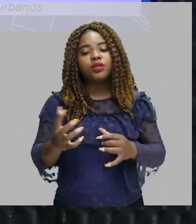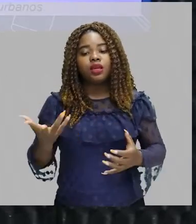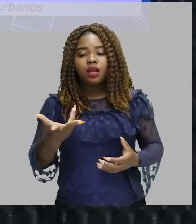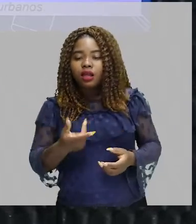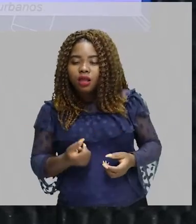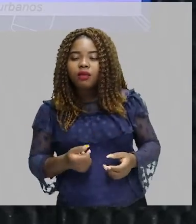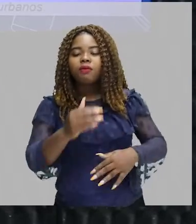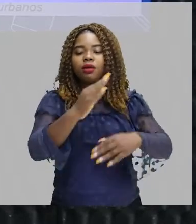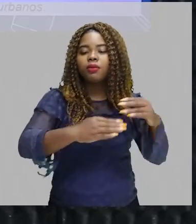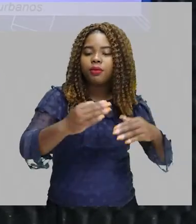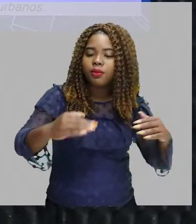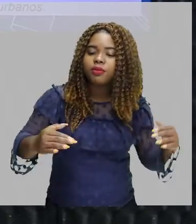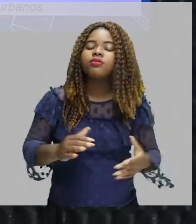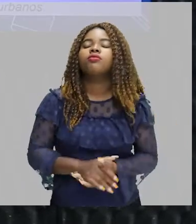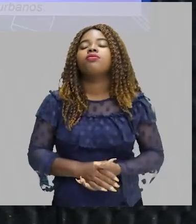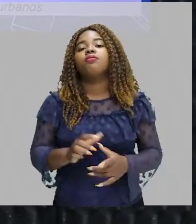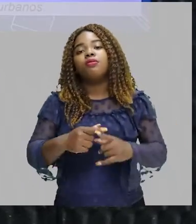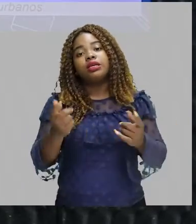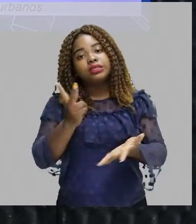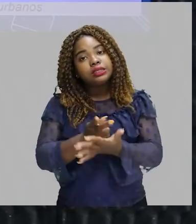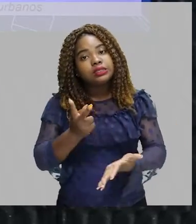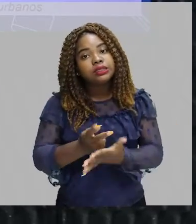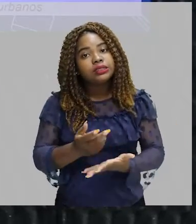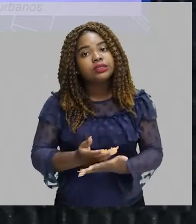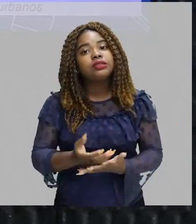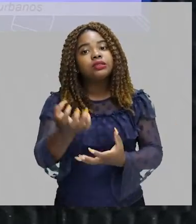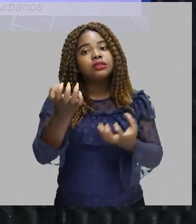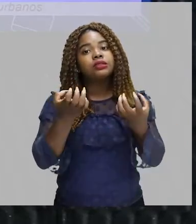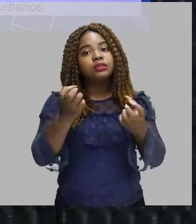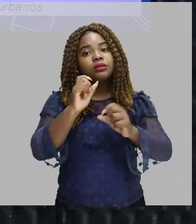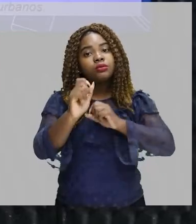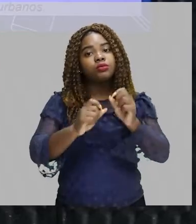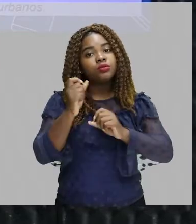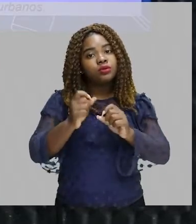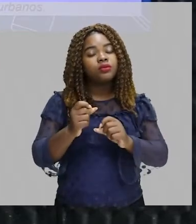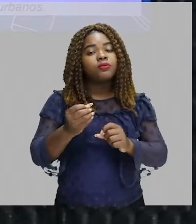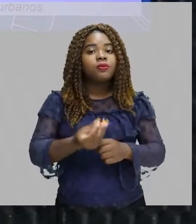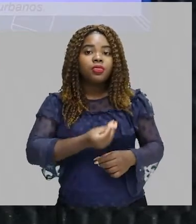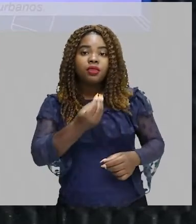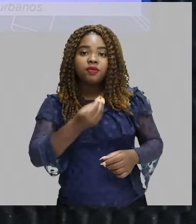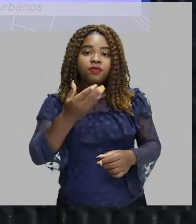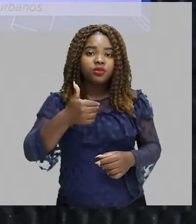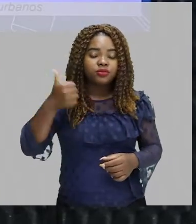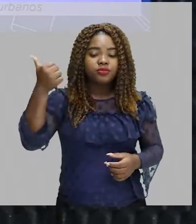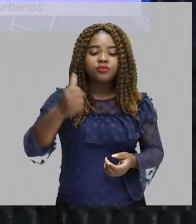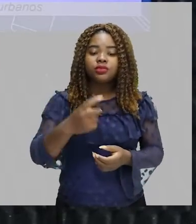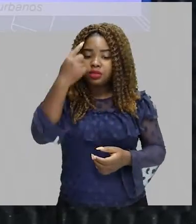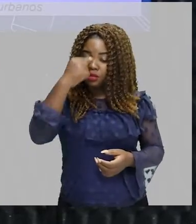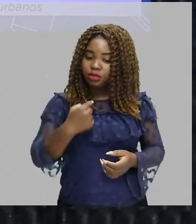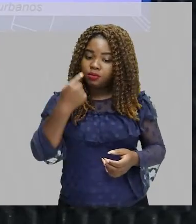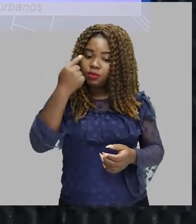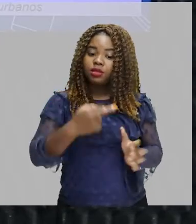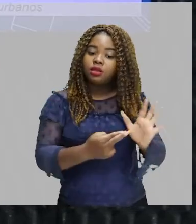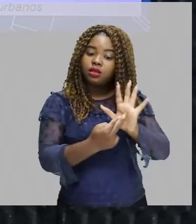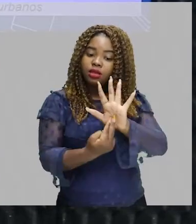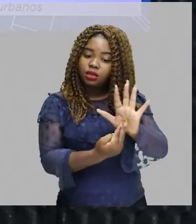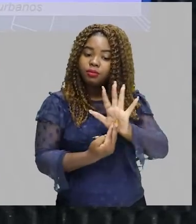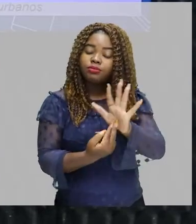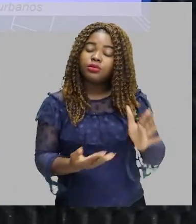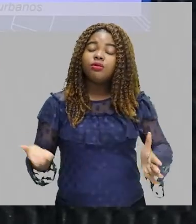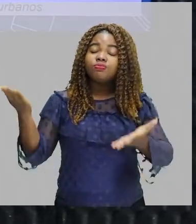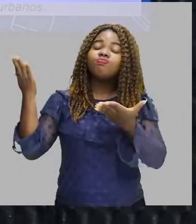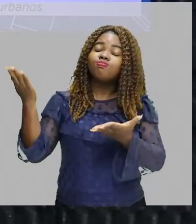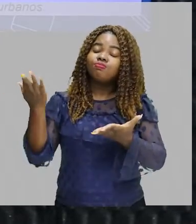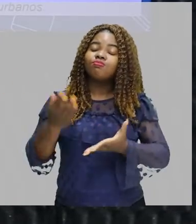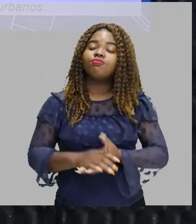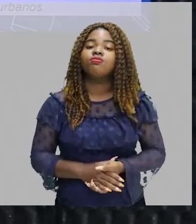buscando aí melhores condições de vida. E como eu já te disse, a imagem ela representa muito bem quando esse êxodo rural ele